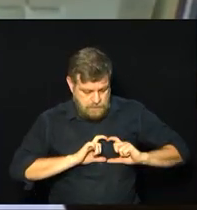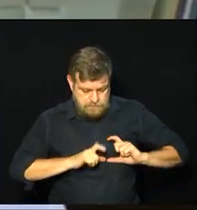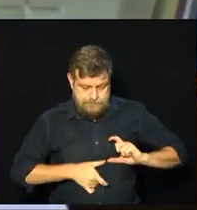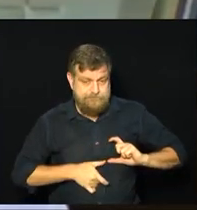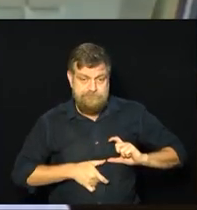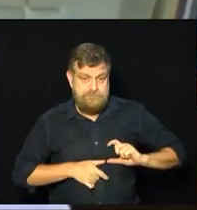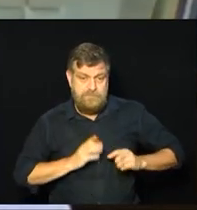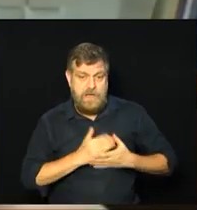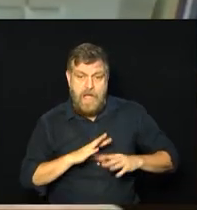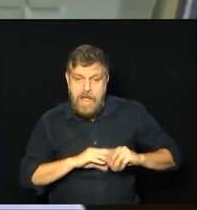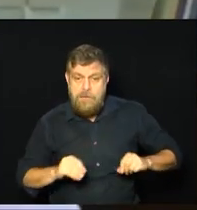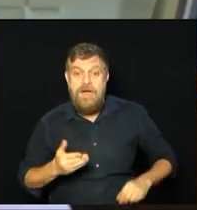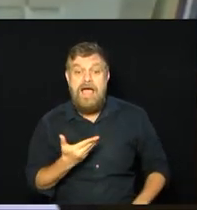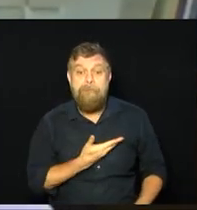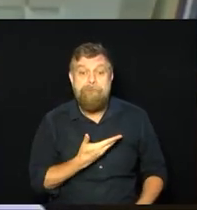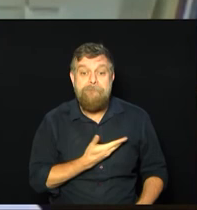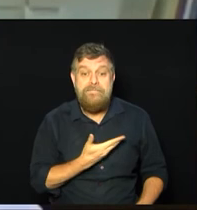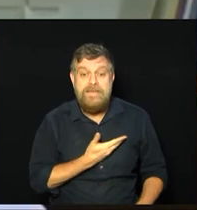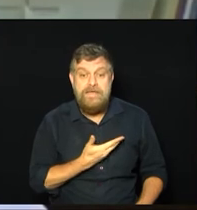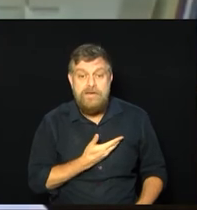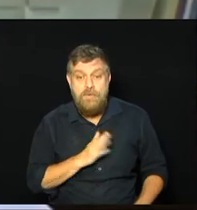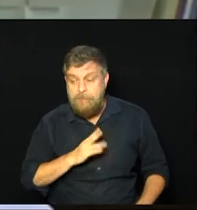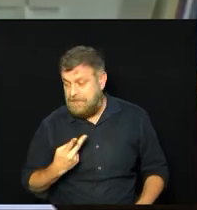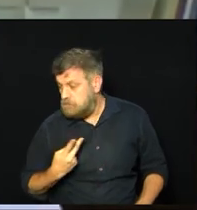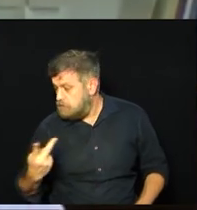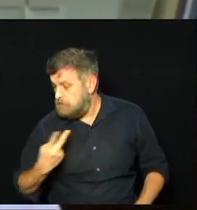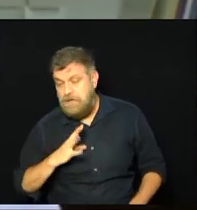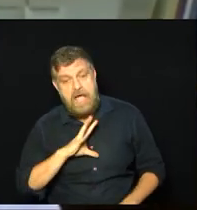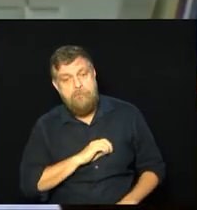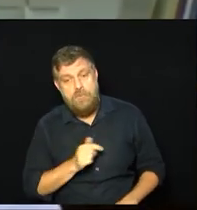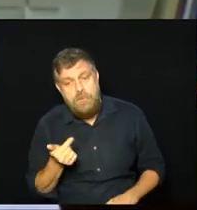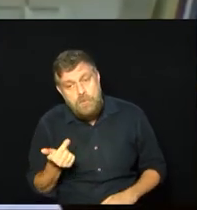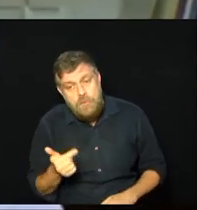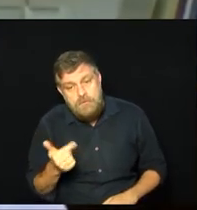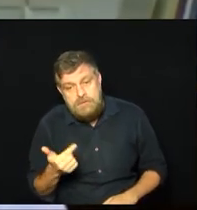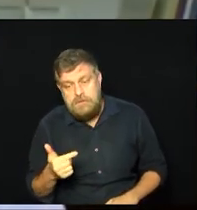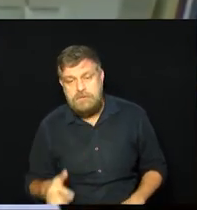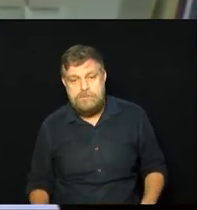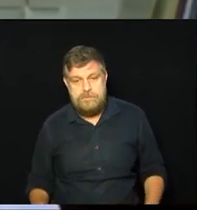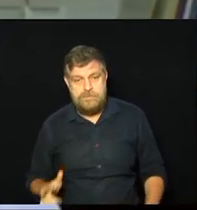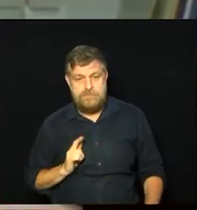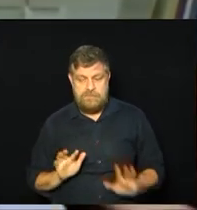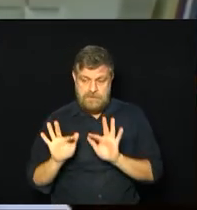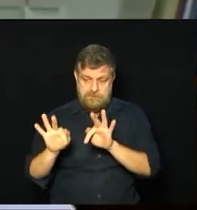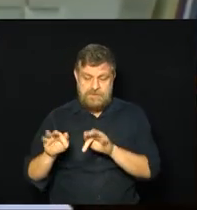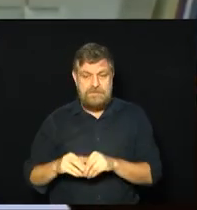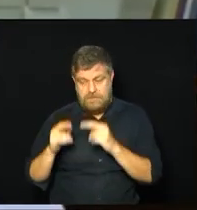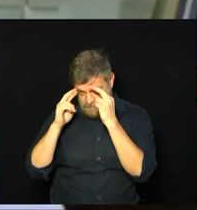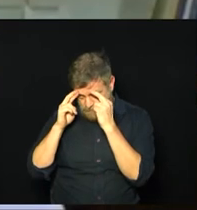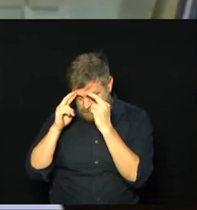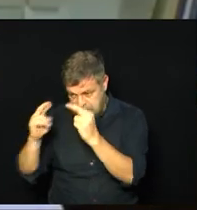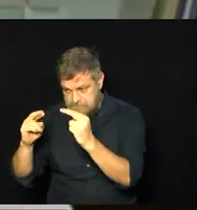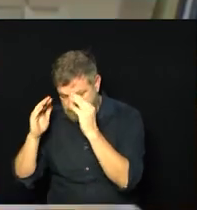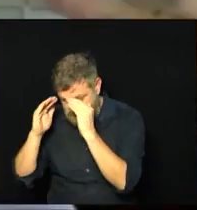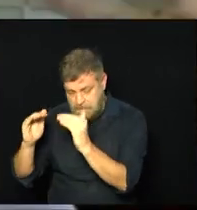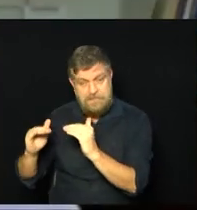não sobrou uma amizade, mas não existe mais amor, e a gente, enfim, tem um respeito,